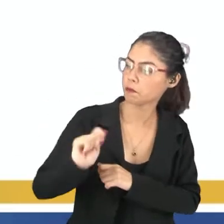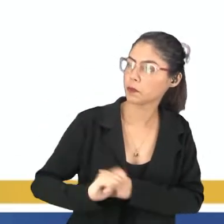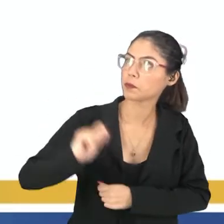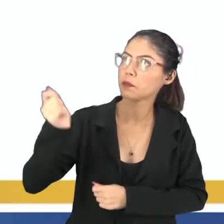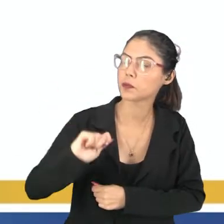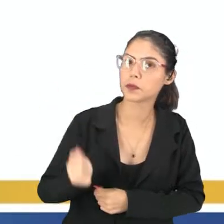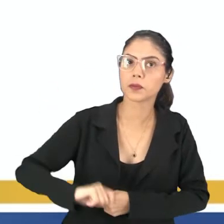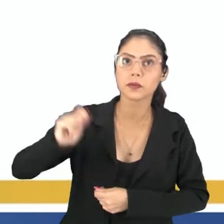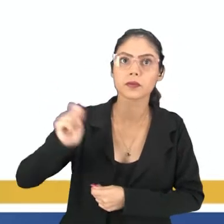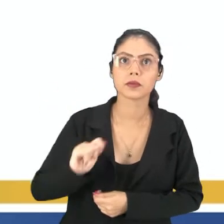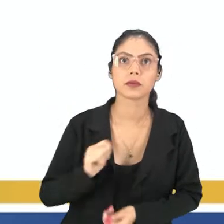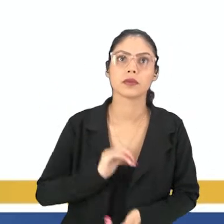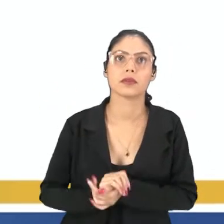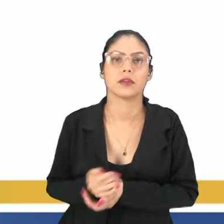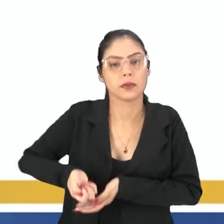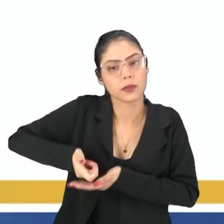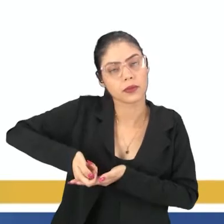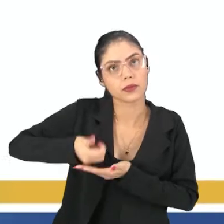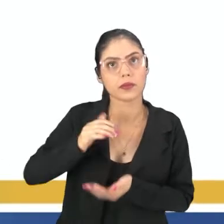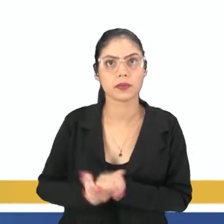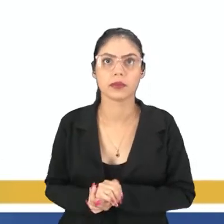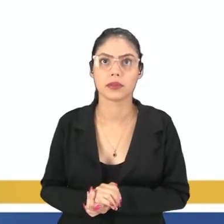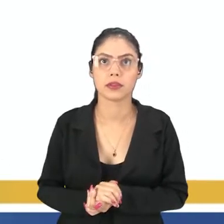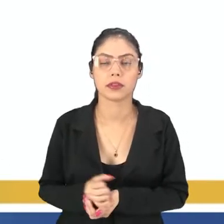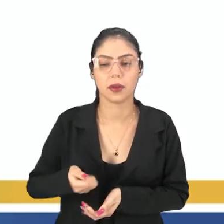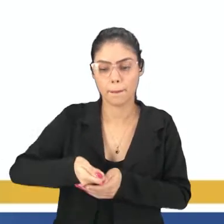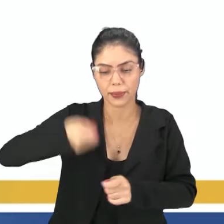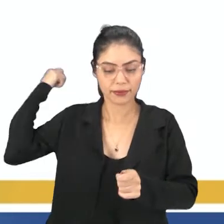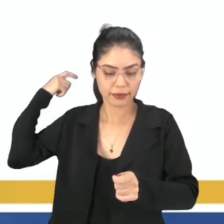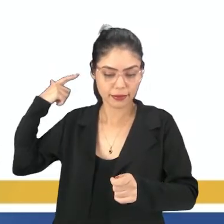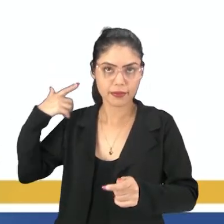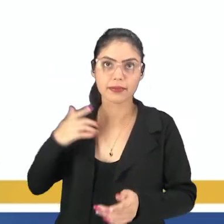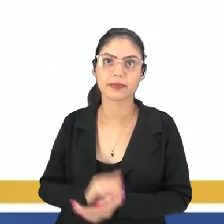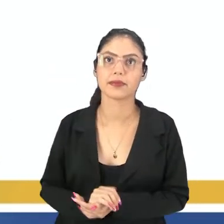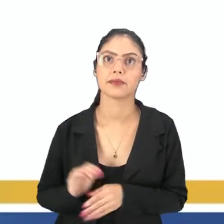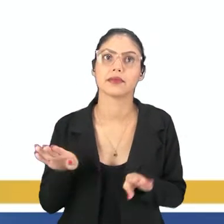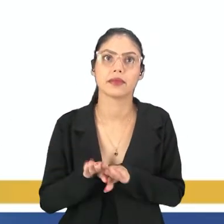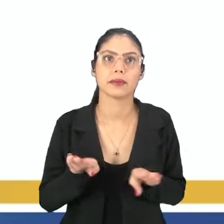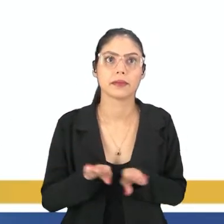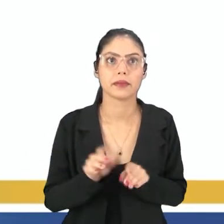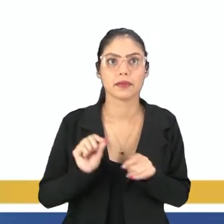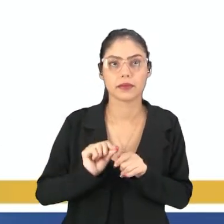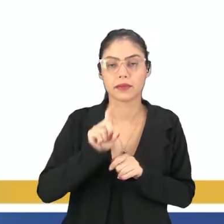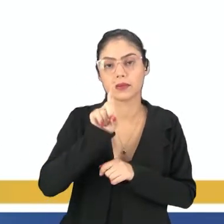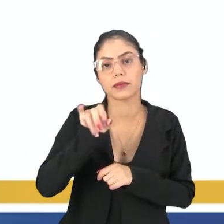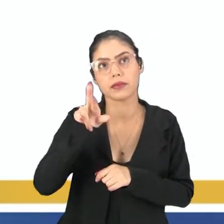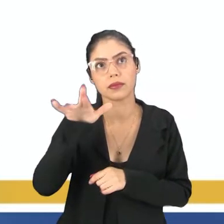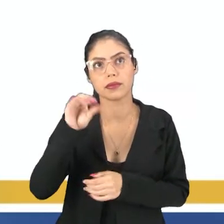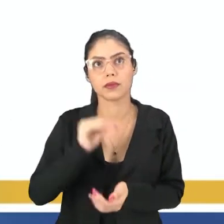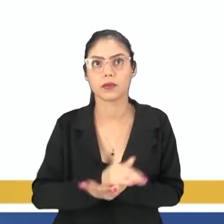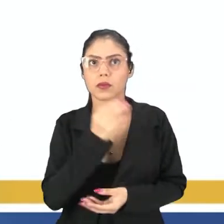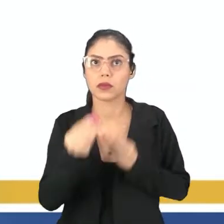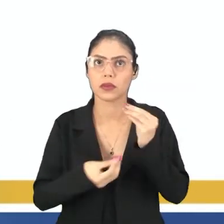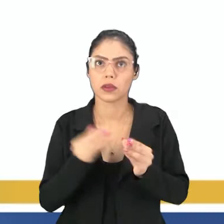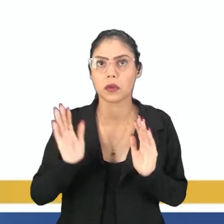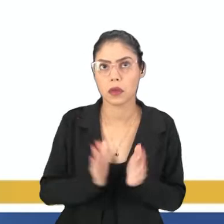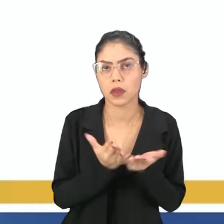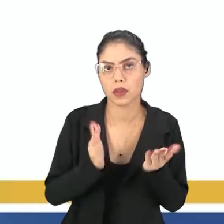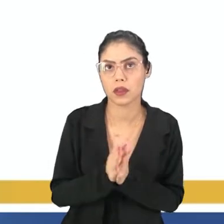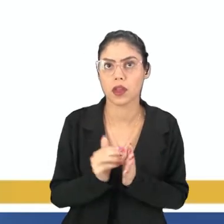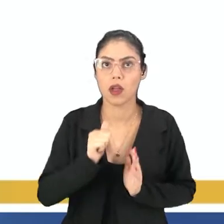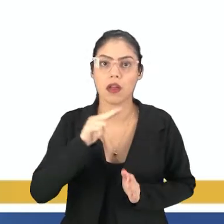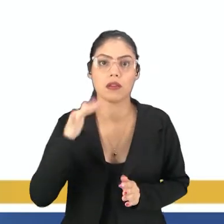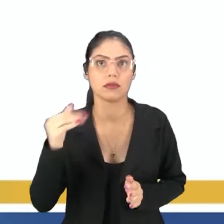soltar papagaio, bolinha de gude, peão. Fiz uma sinuquinha. Como a gente era